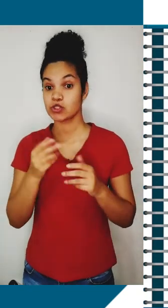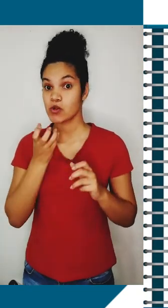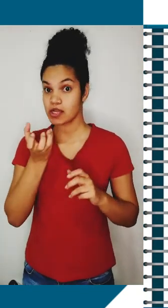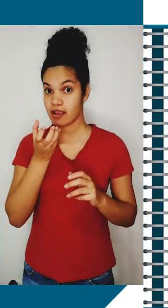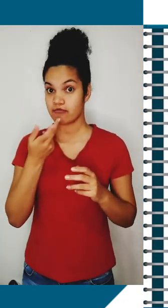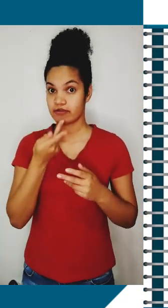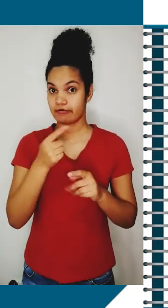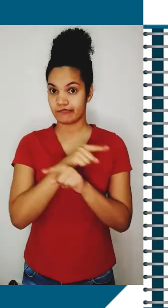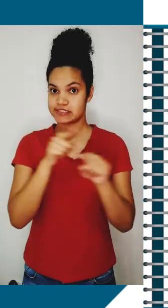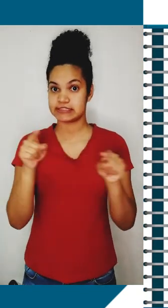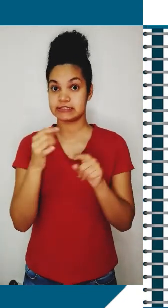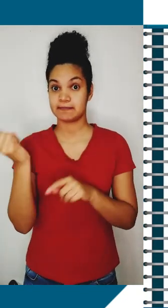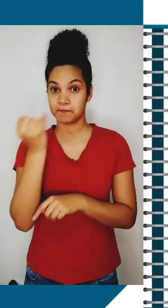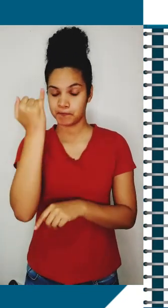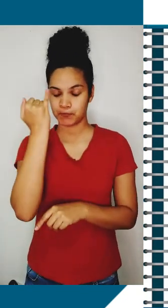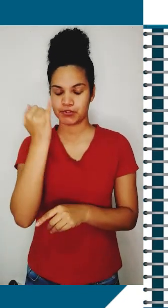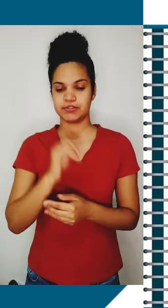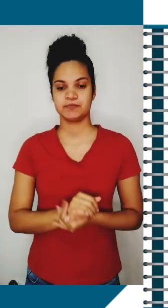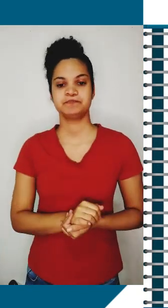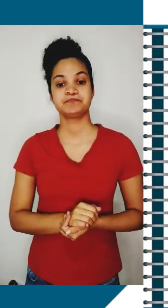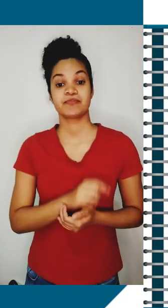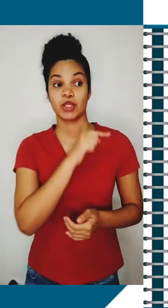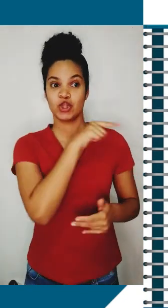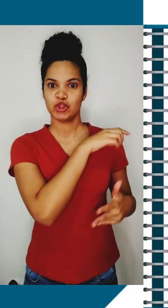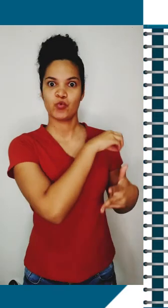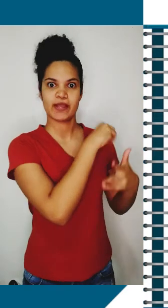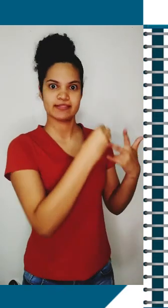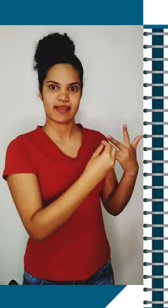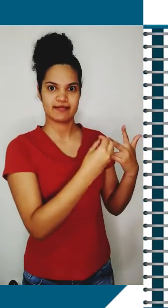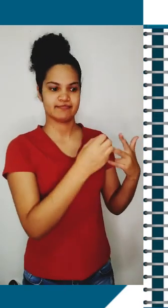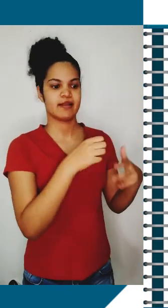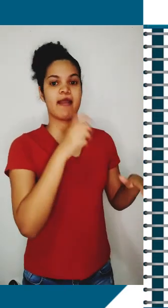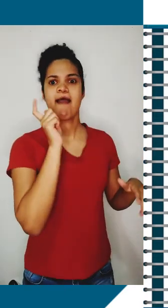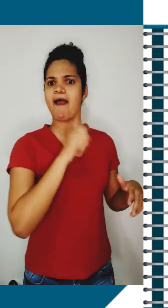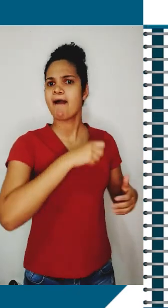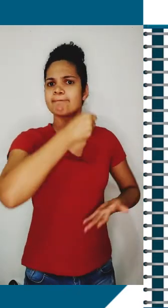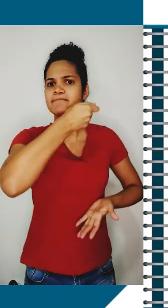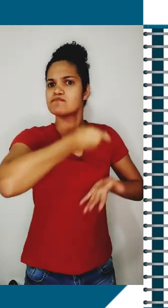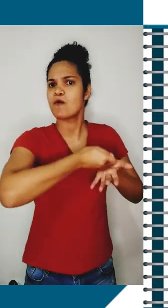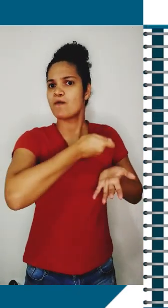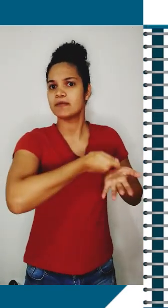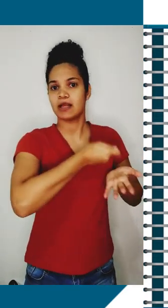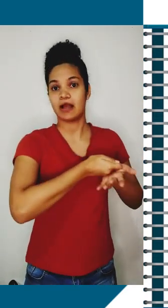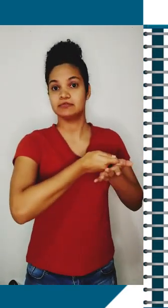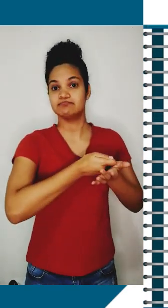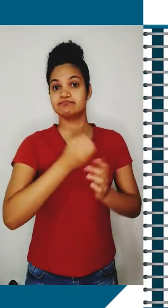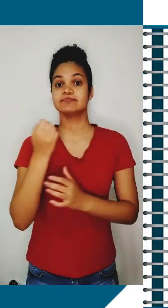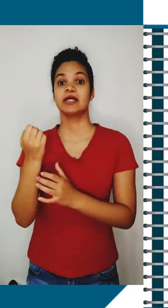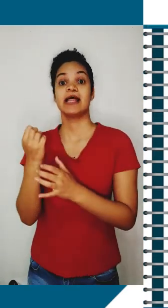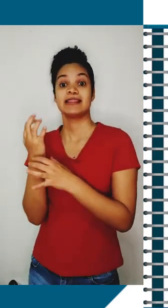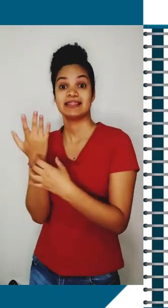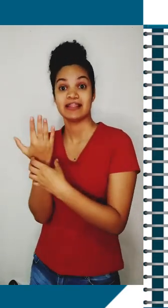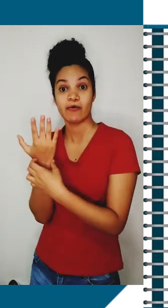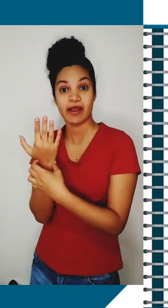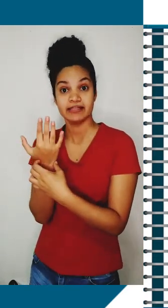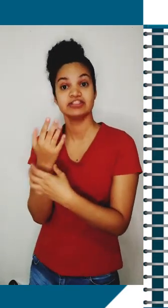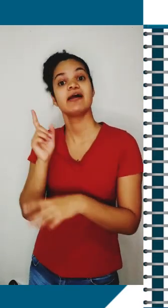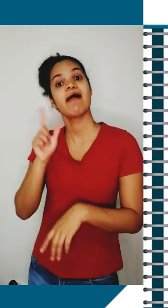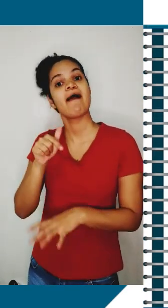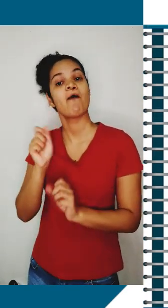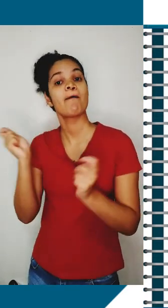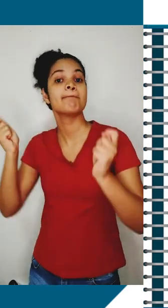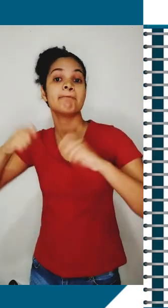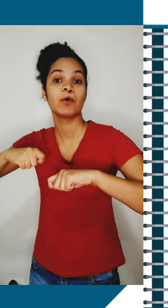com vocês e que é muito importante? Lá no Enem, isso era uma obrigatoriedade. Na UERJ, isso é uma